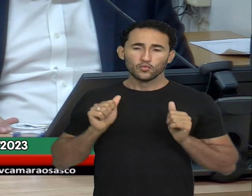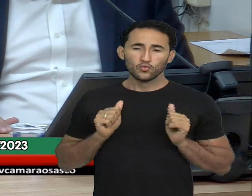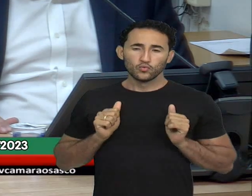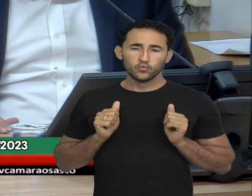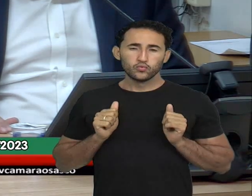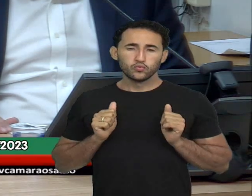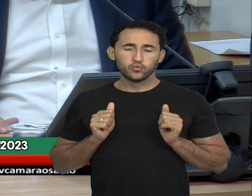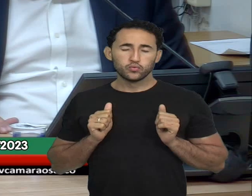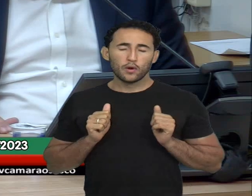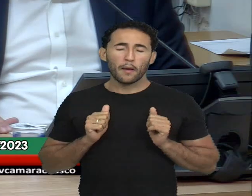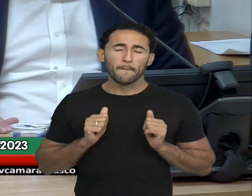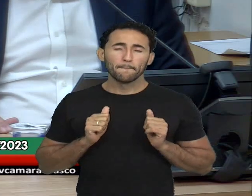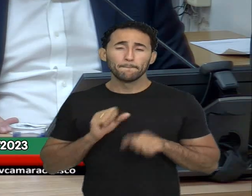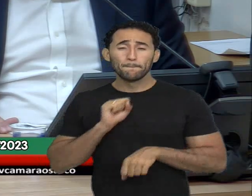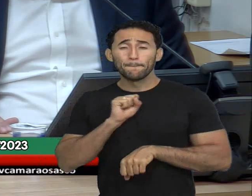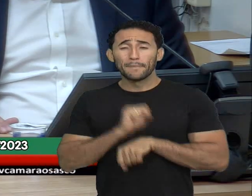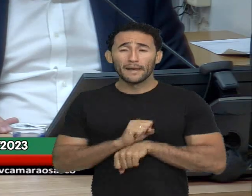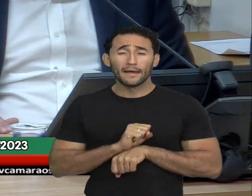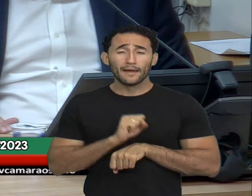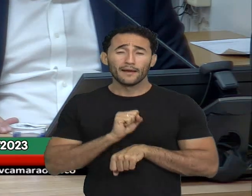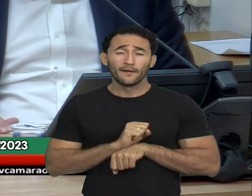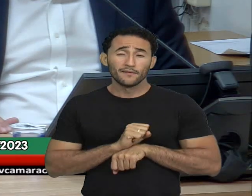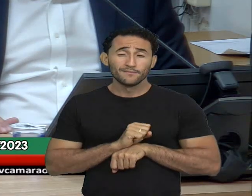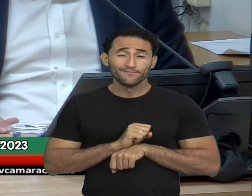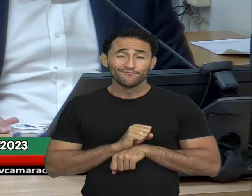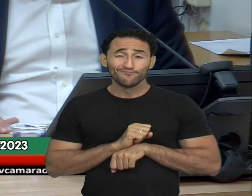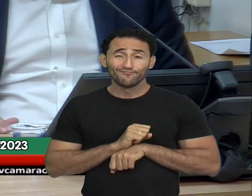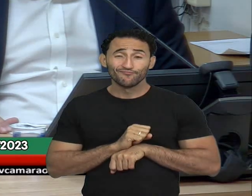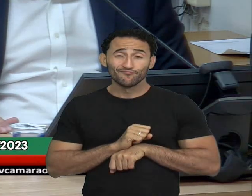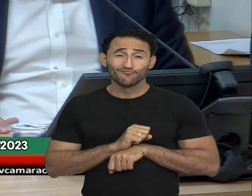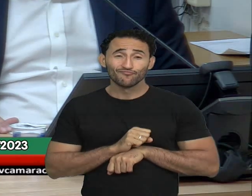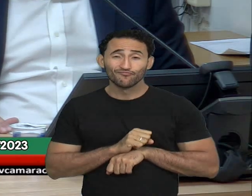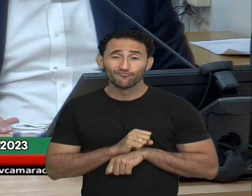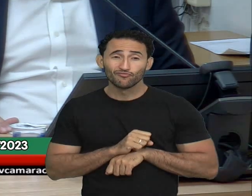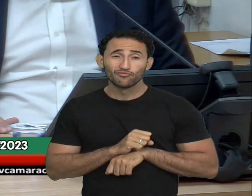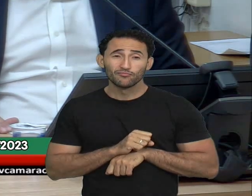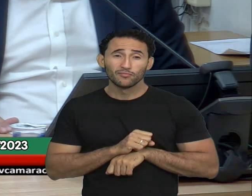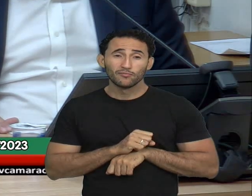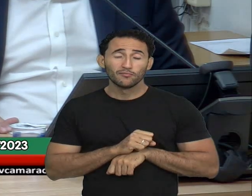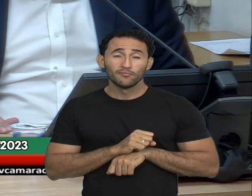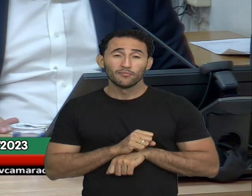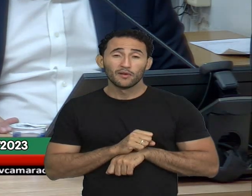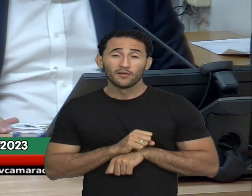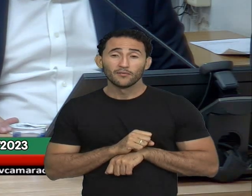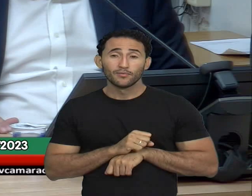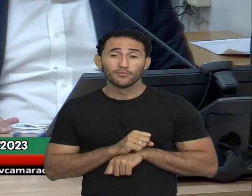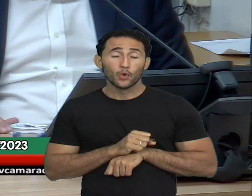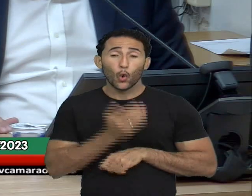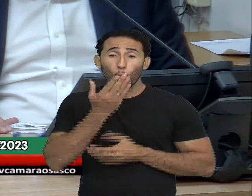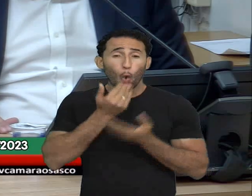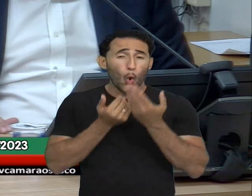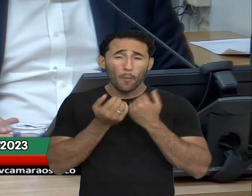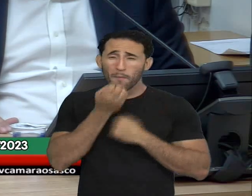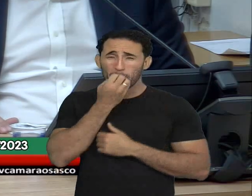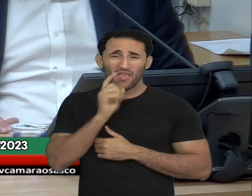fica muito parado, né, ou seja, mau hálito, assim, não se alimenta bem, hábitos, né, que não